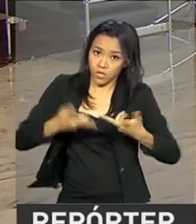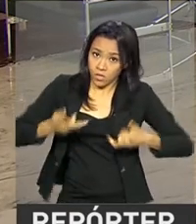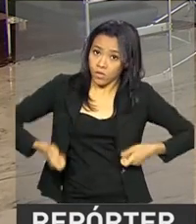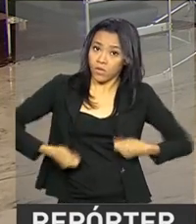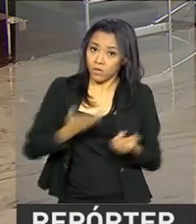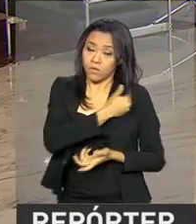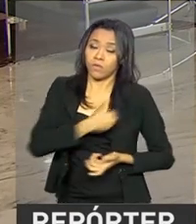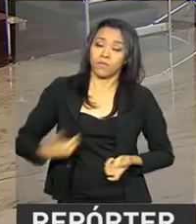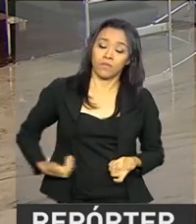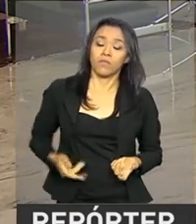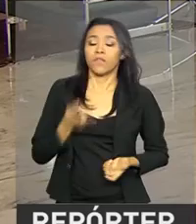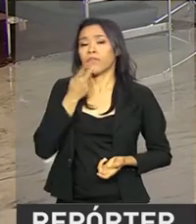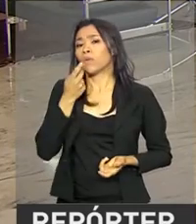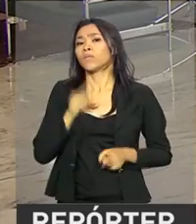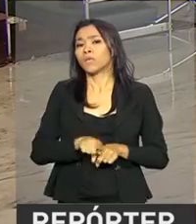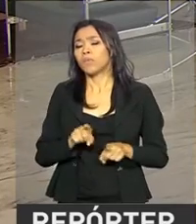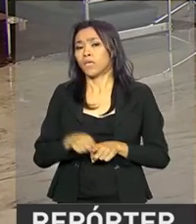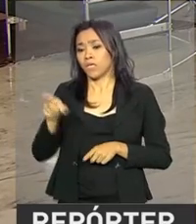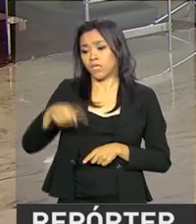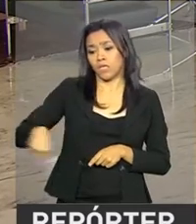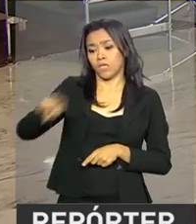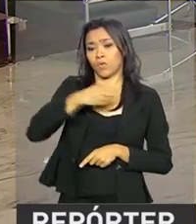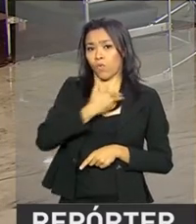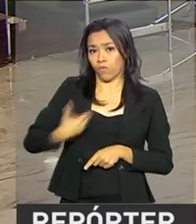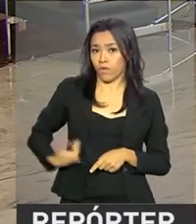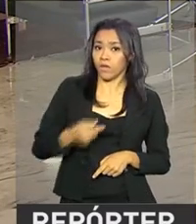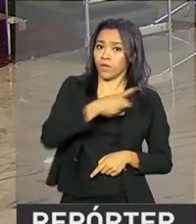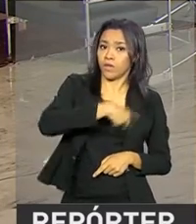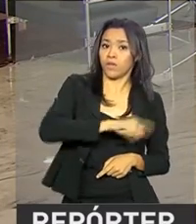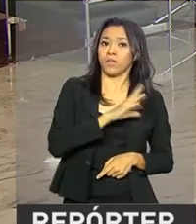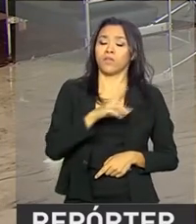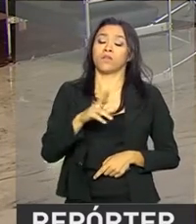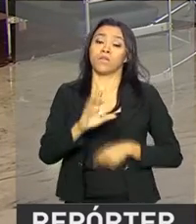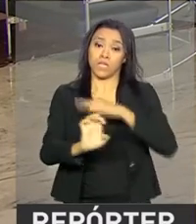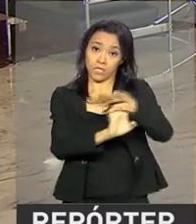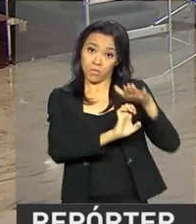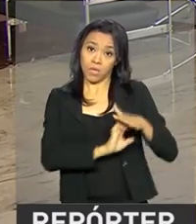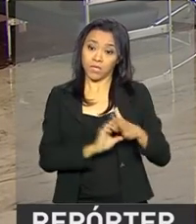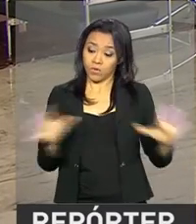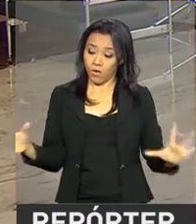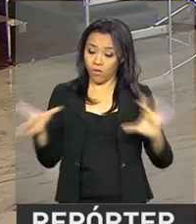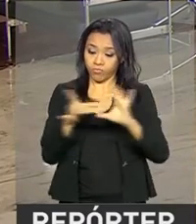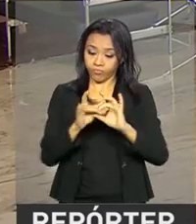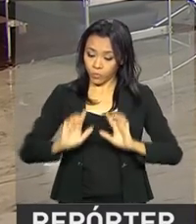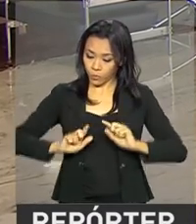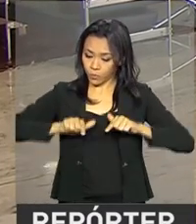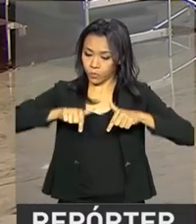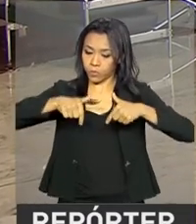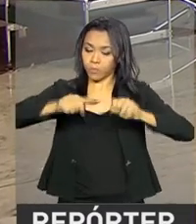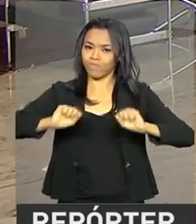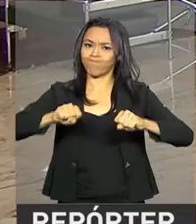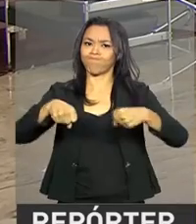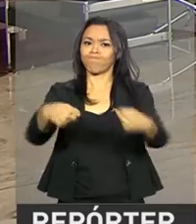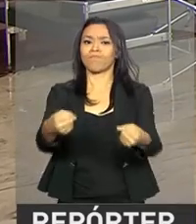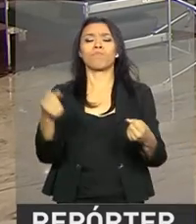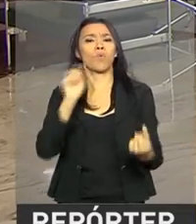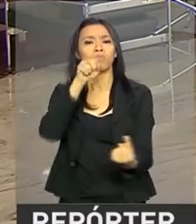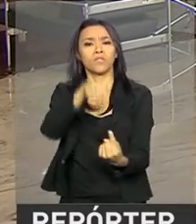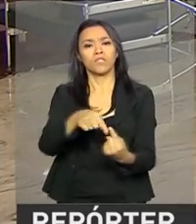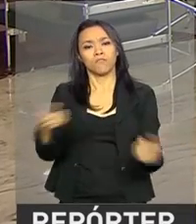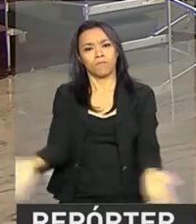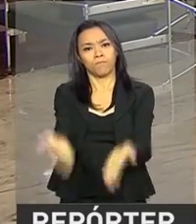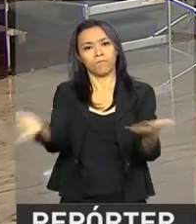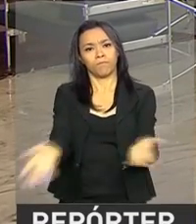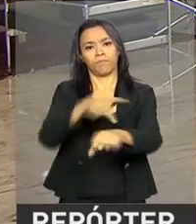também que o governo eo setor privado devem trabalhar juntos no brasil para garantir que o país volte a crescer e é justamente aí